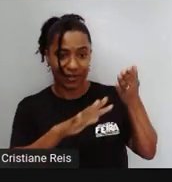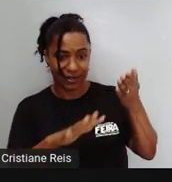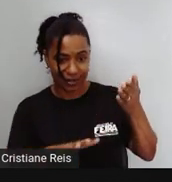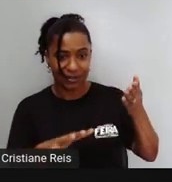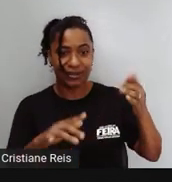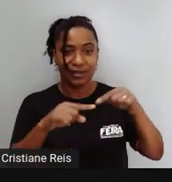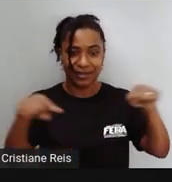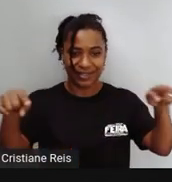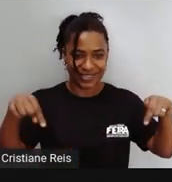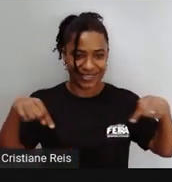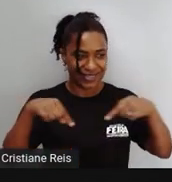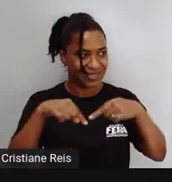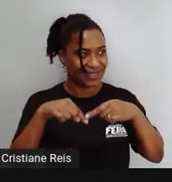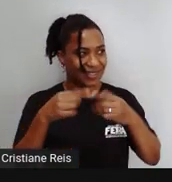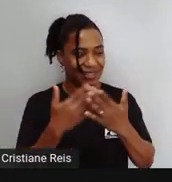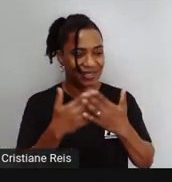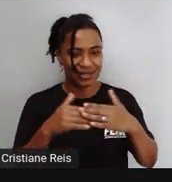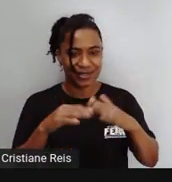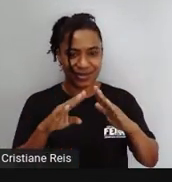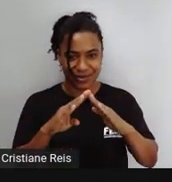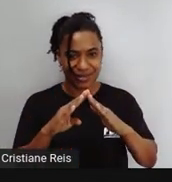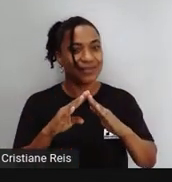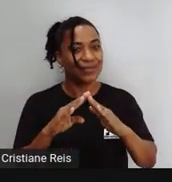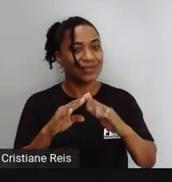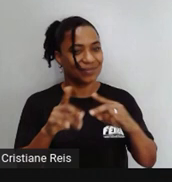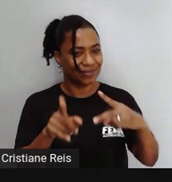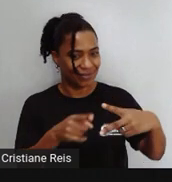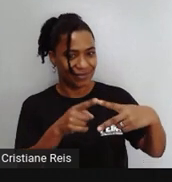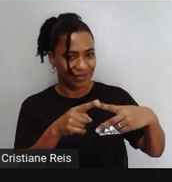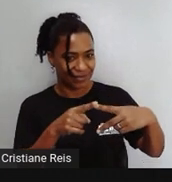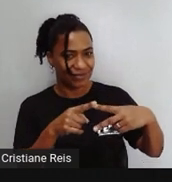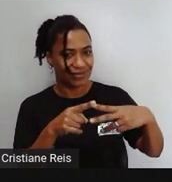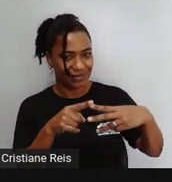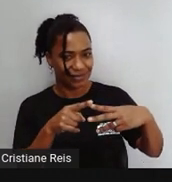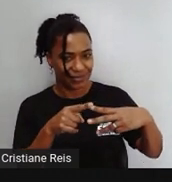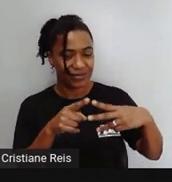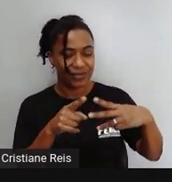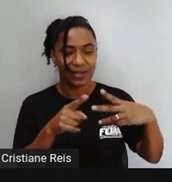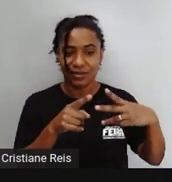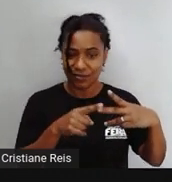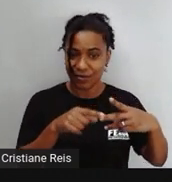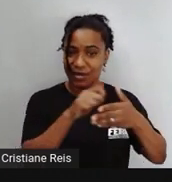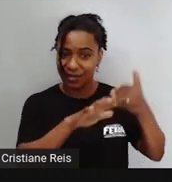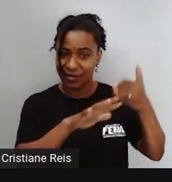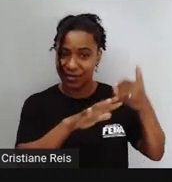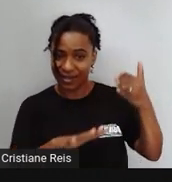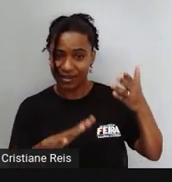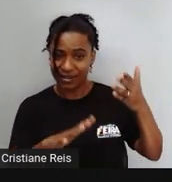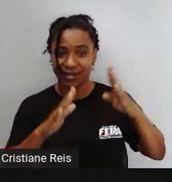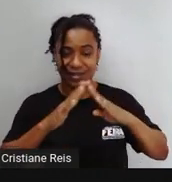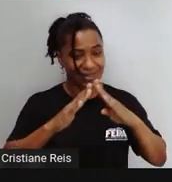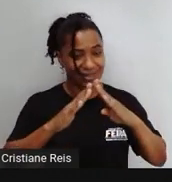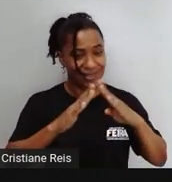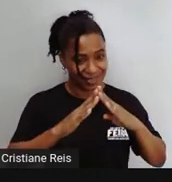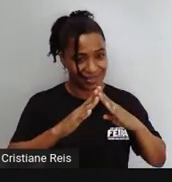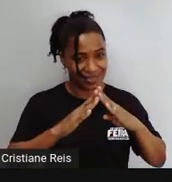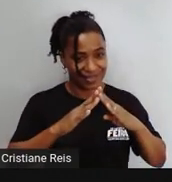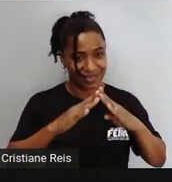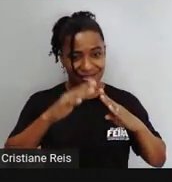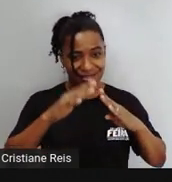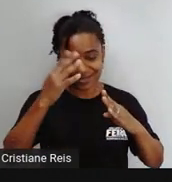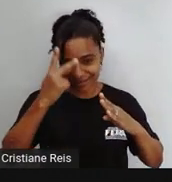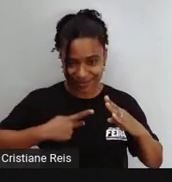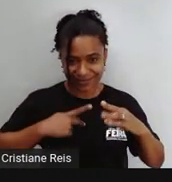título Class Exercise. Para atividades de casa, homework. E aquelas dúvidas